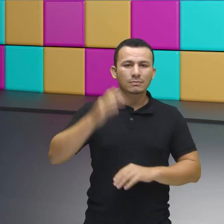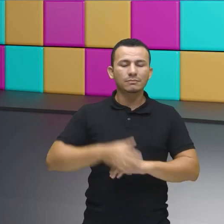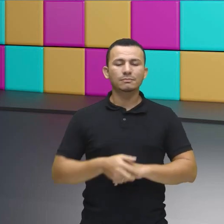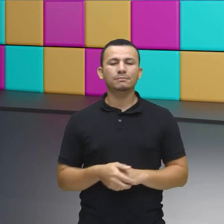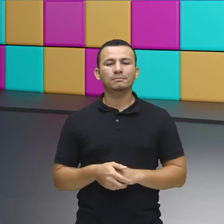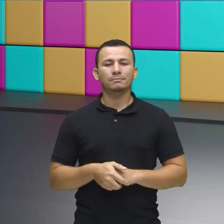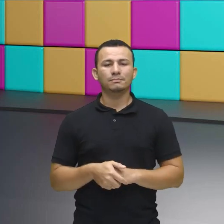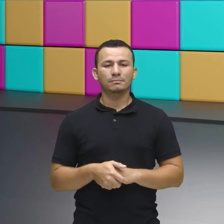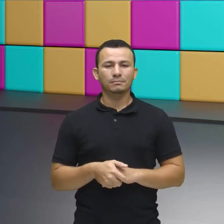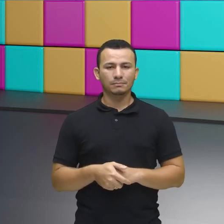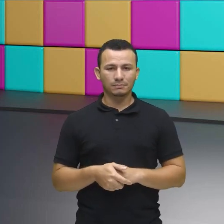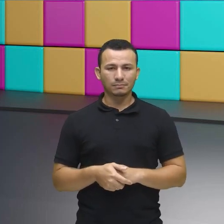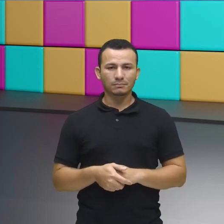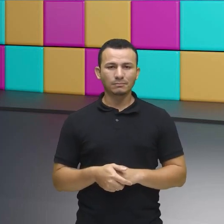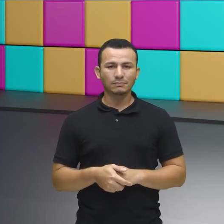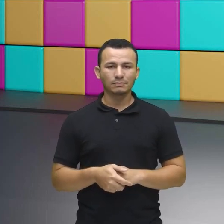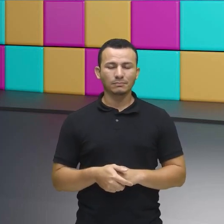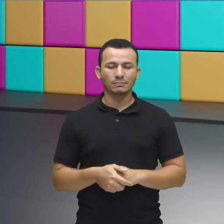Vamos ver.